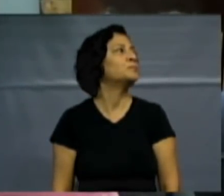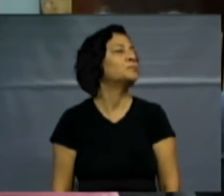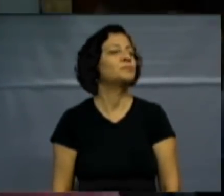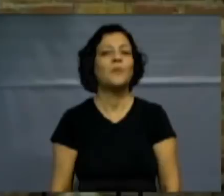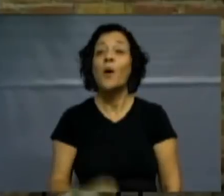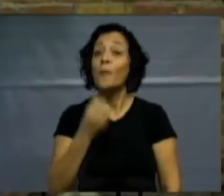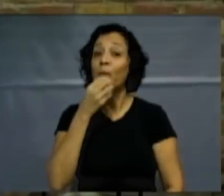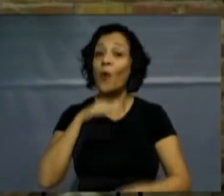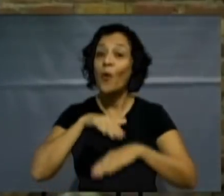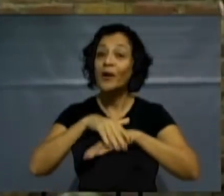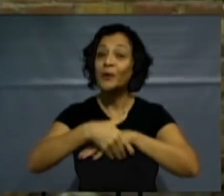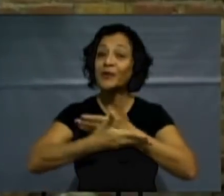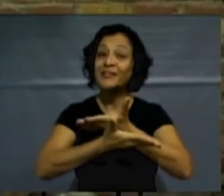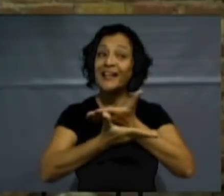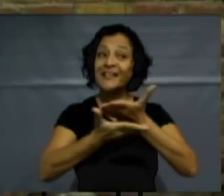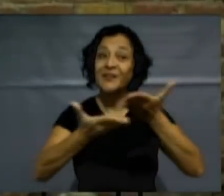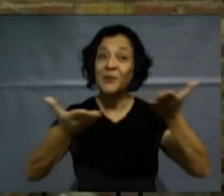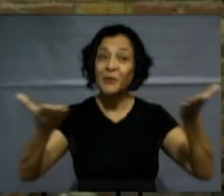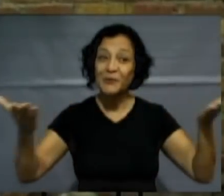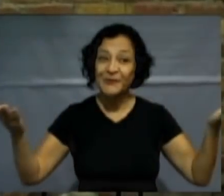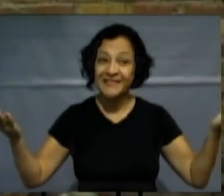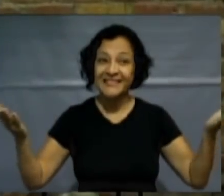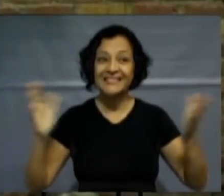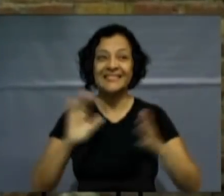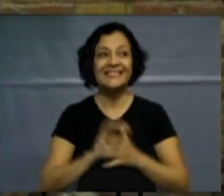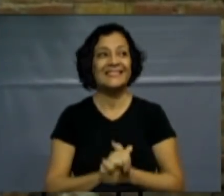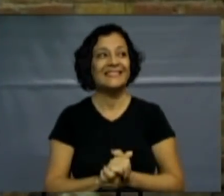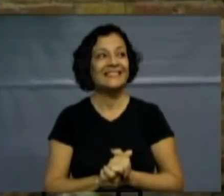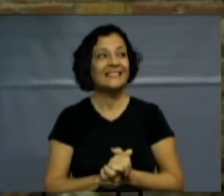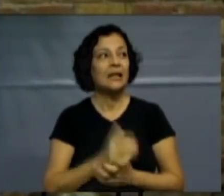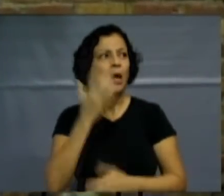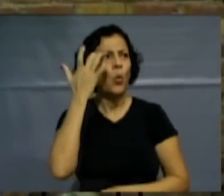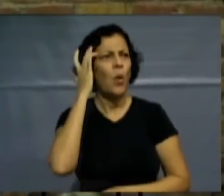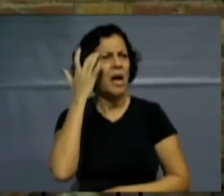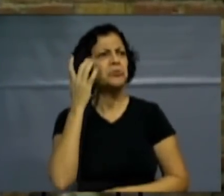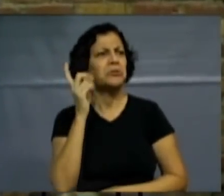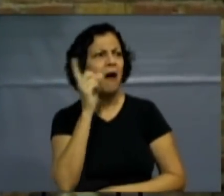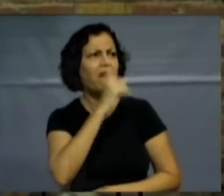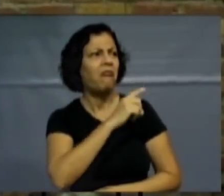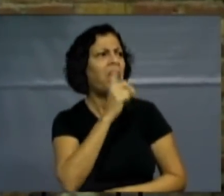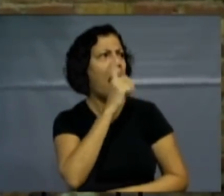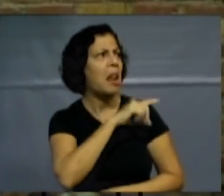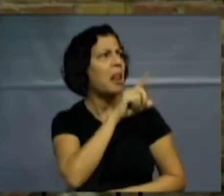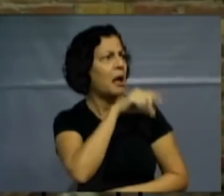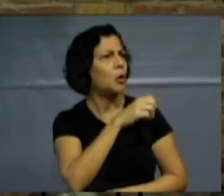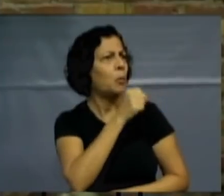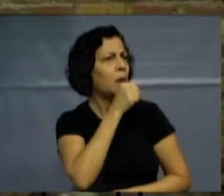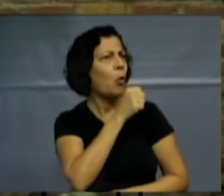Boa noite a todos. Acho que está falhando o microfone, não estou me ouvindo.